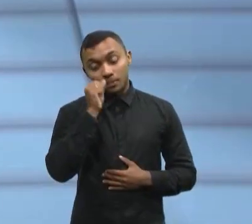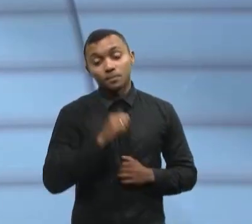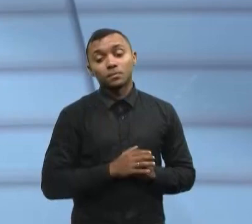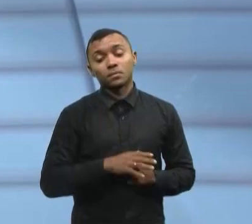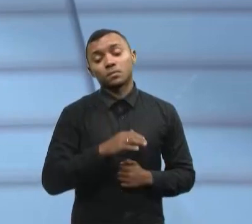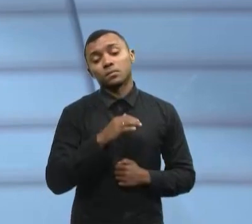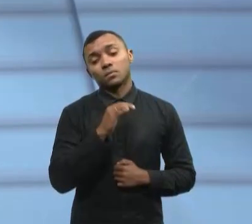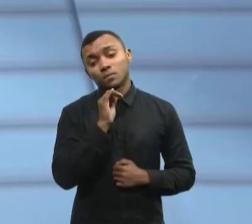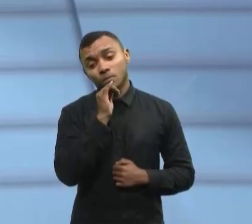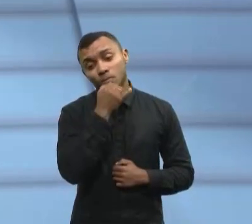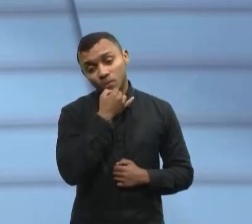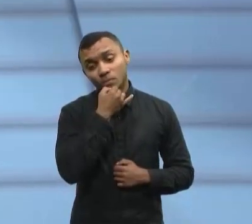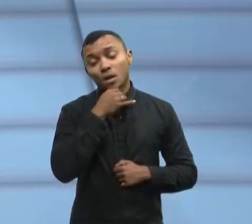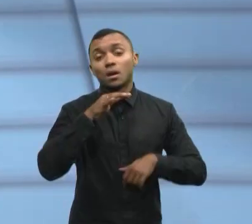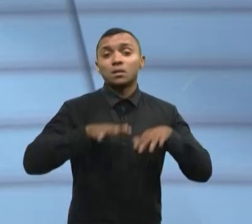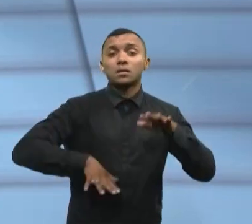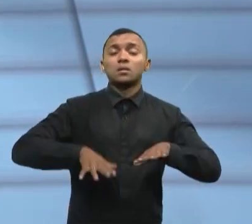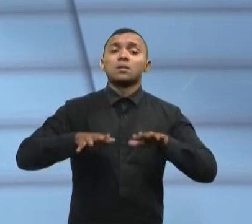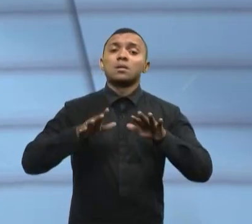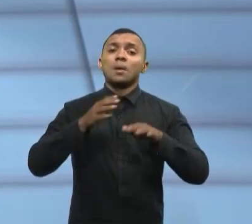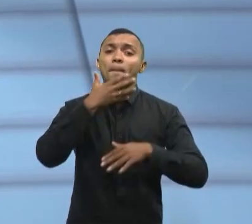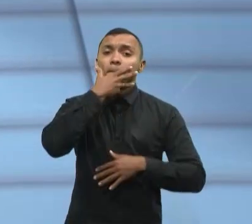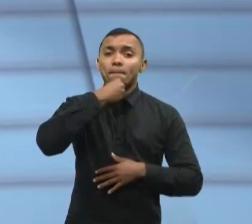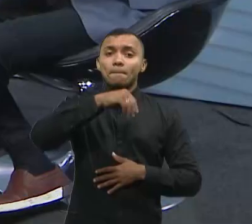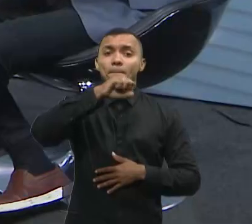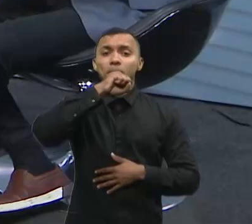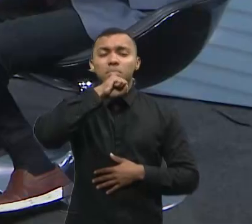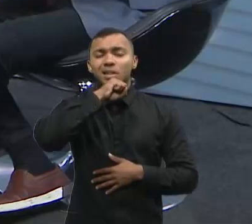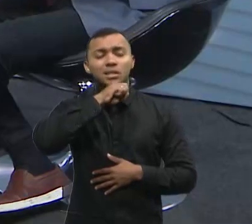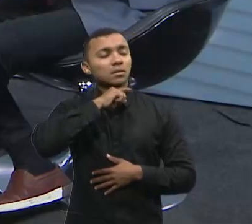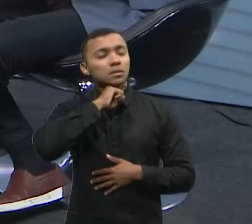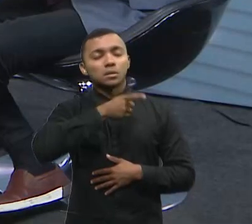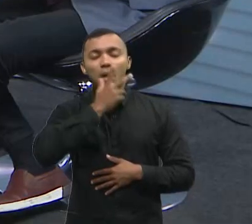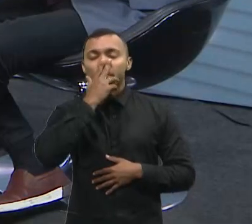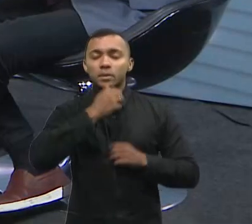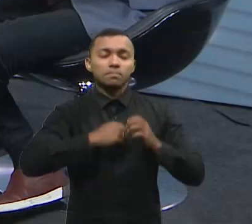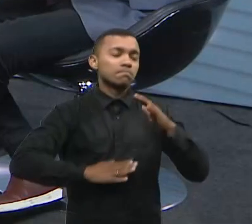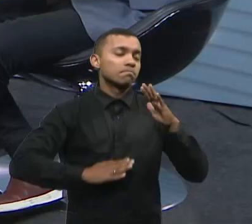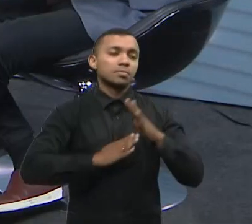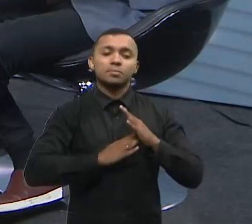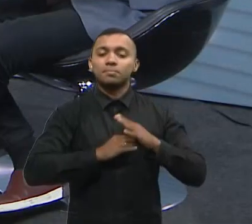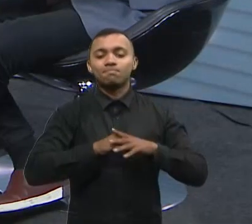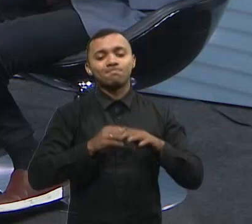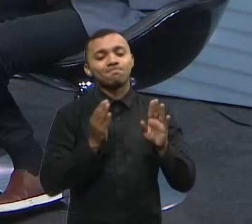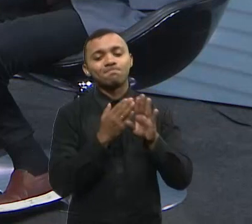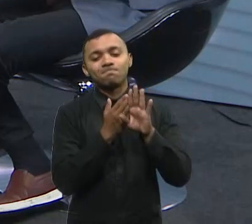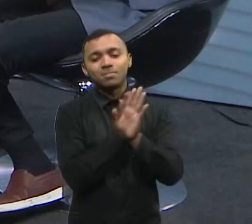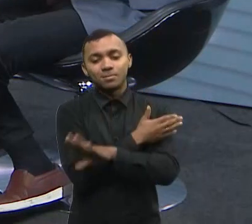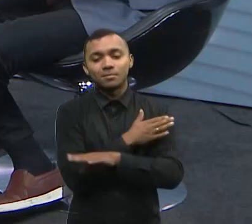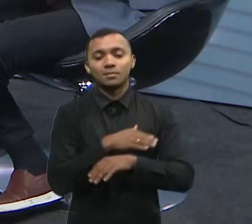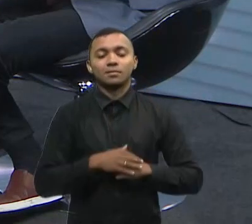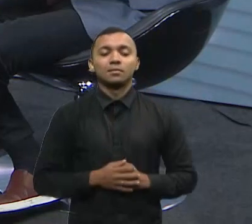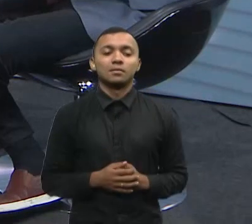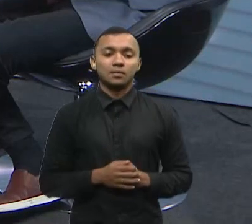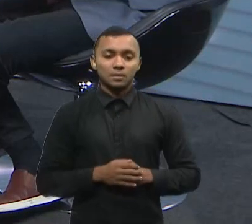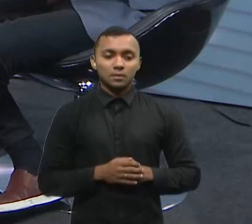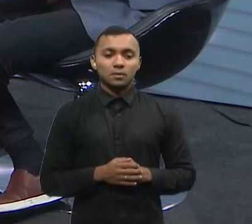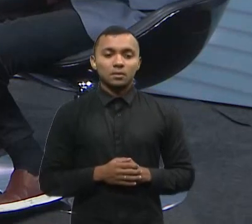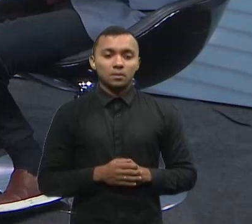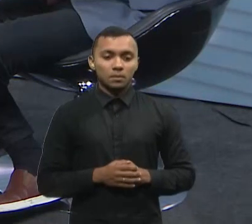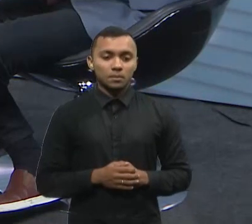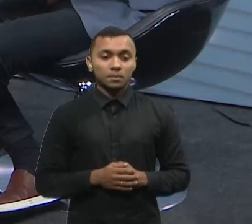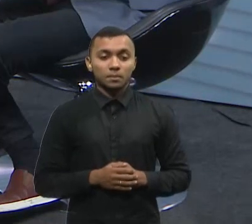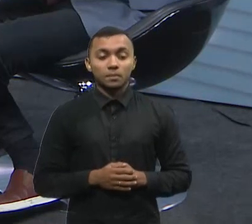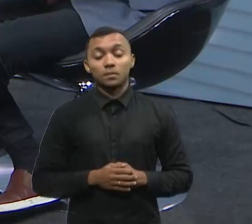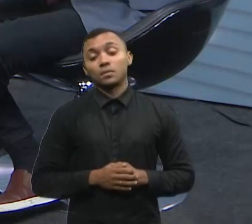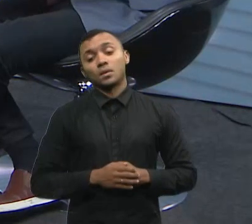né, não segura essa barra, né? É uma pena. Sim. É uma pena. A gente tem algumas famílias